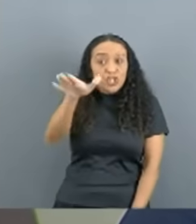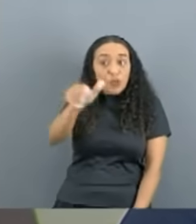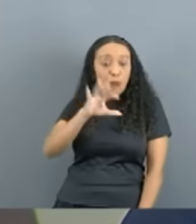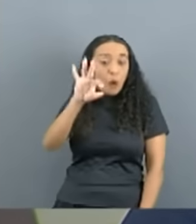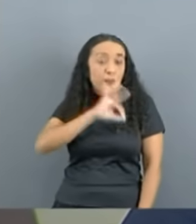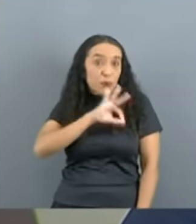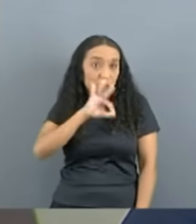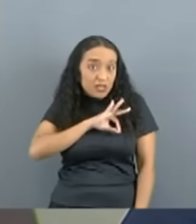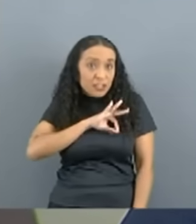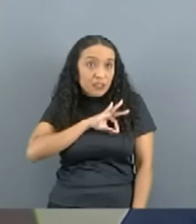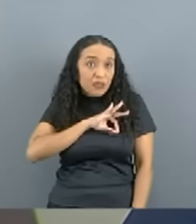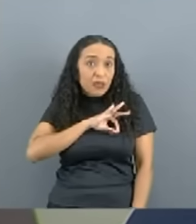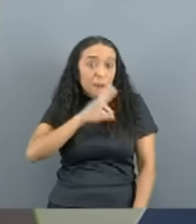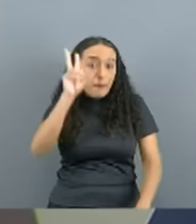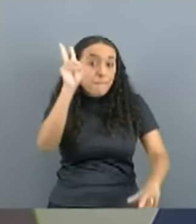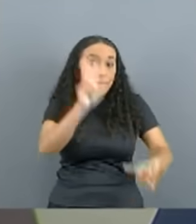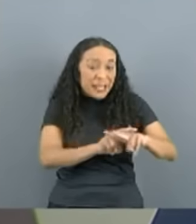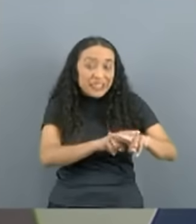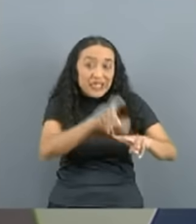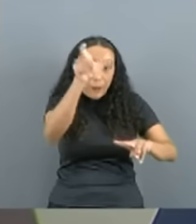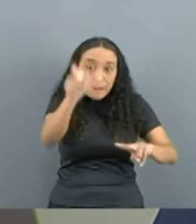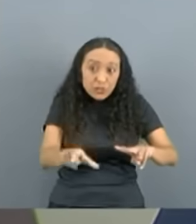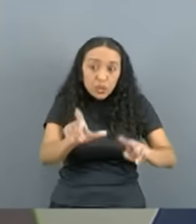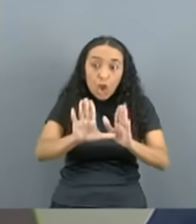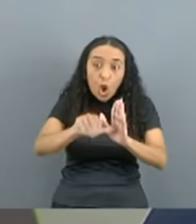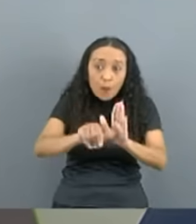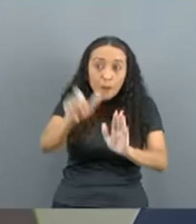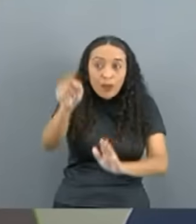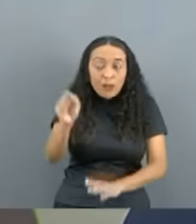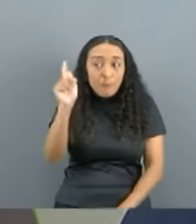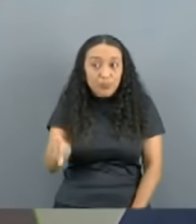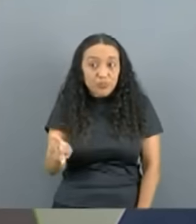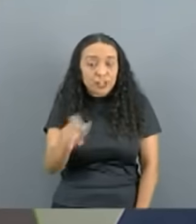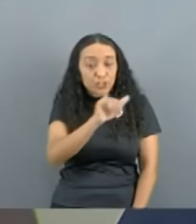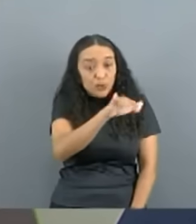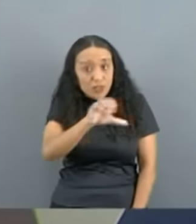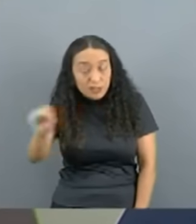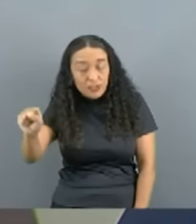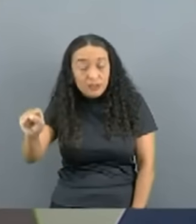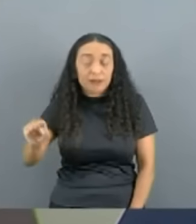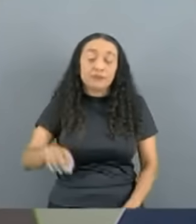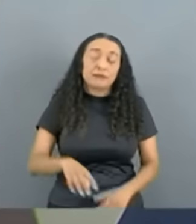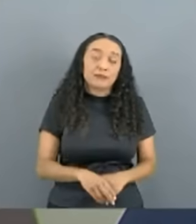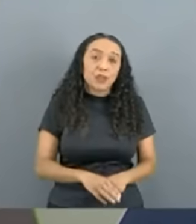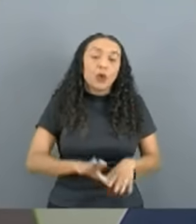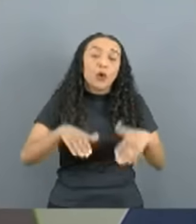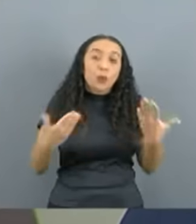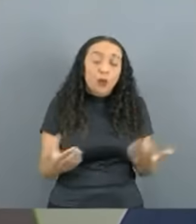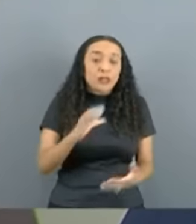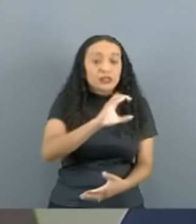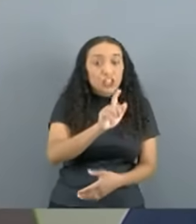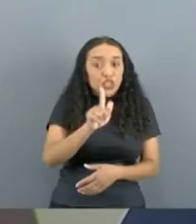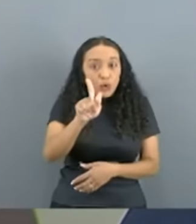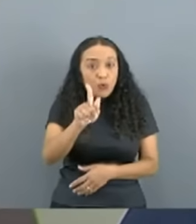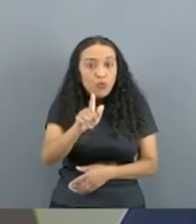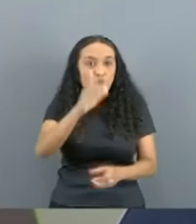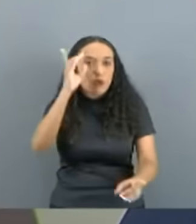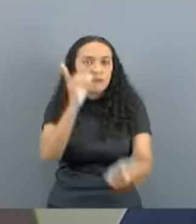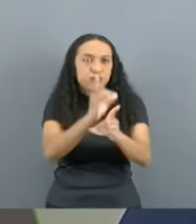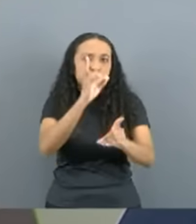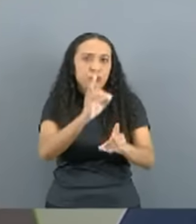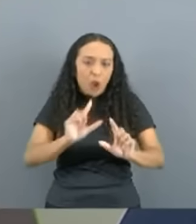está fraudando os aposentados, quem está roubando o INSS. Quando a CGU deflagrou essa